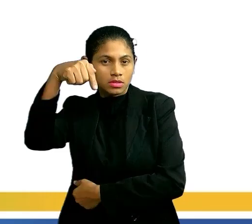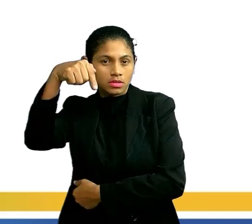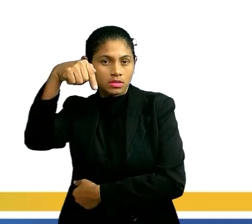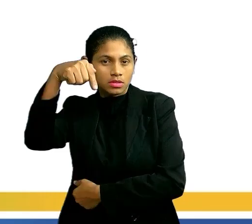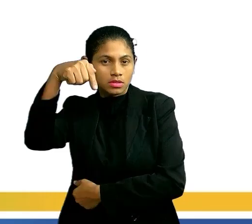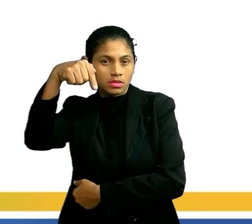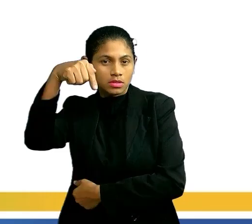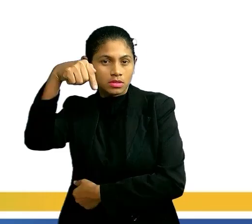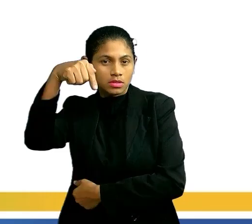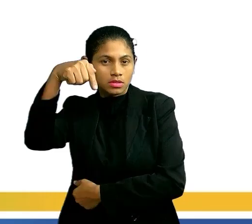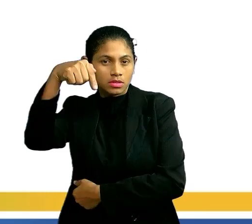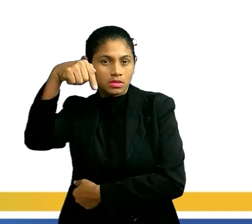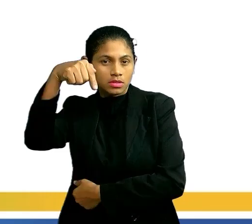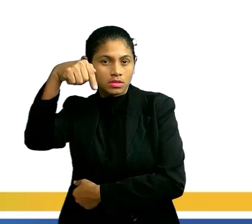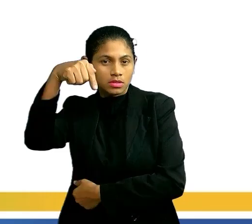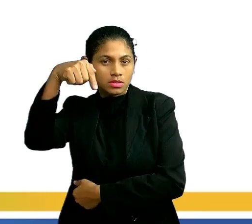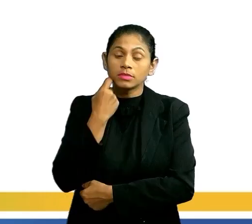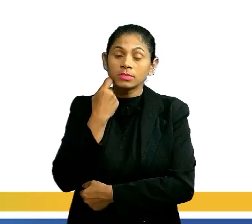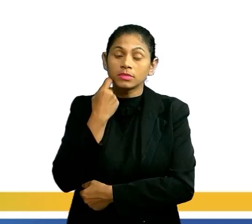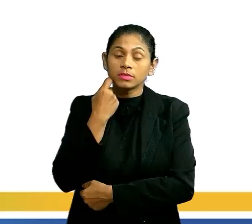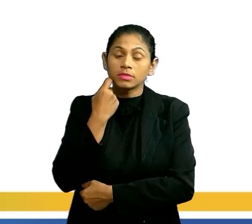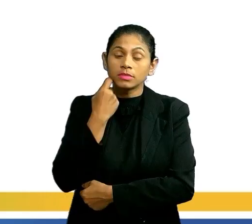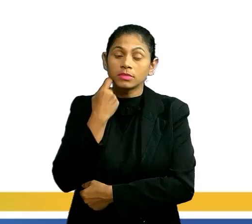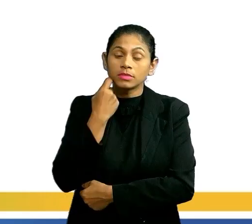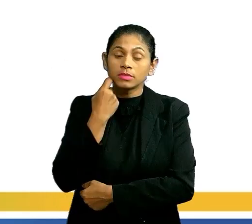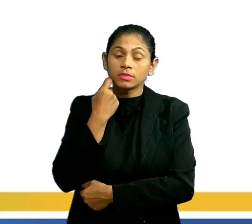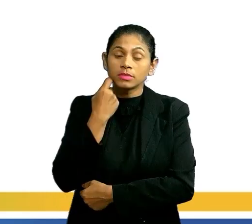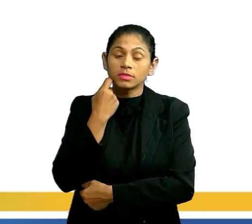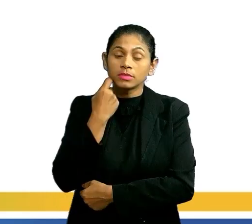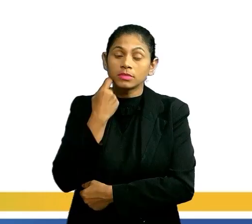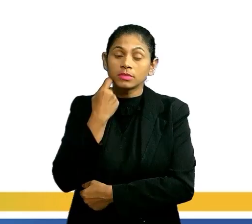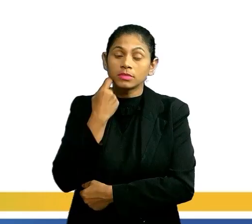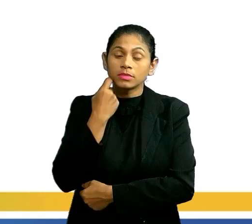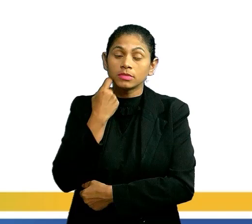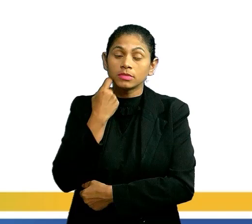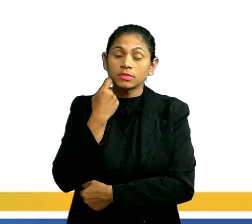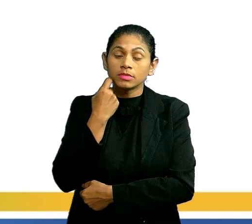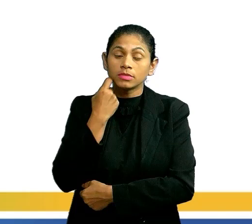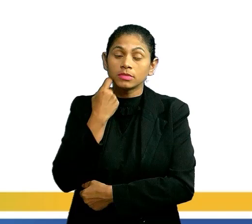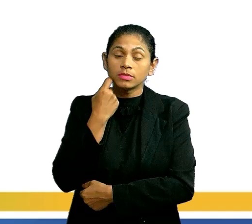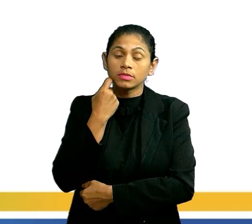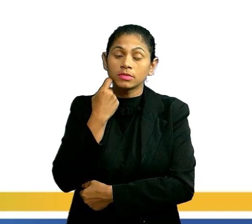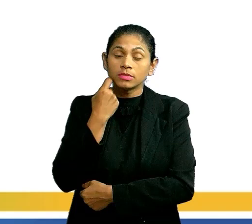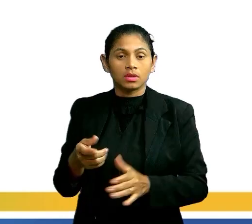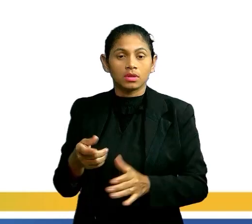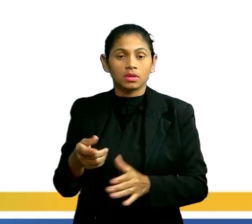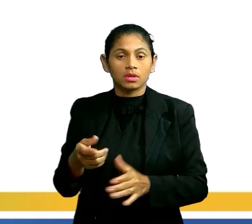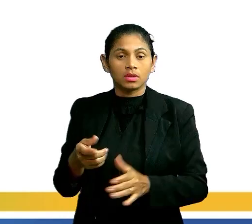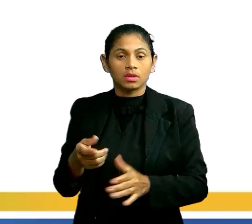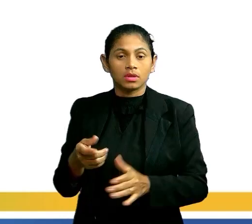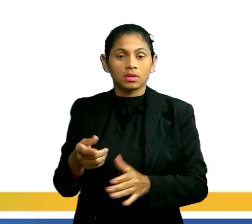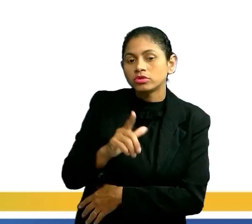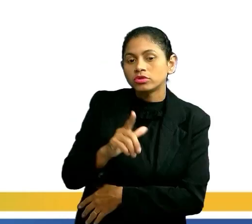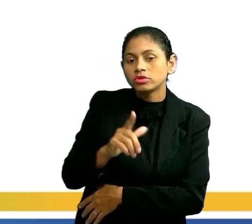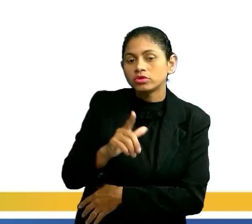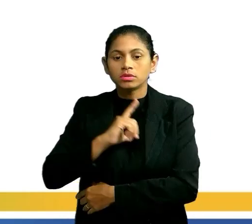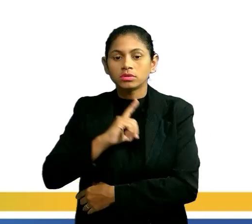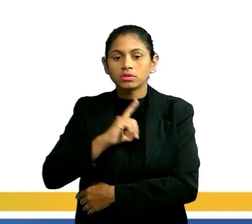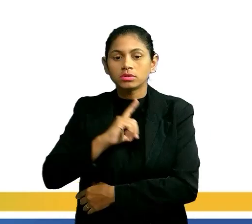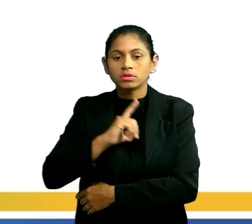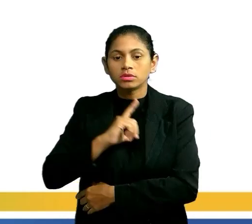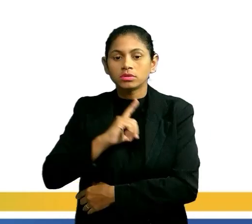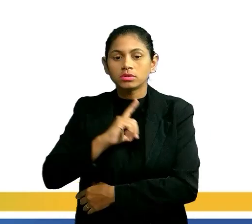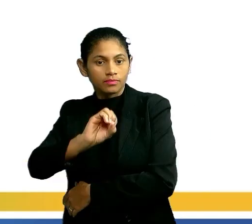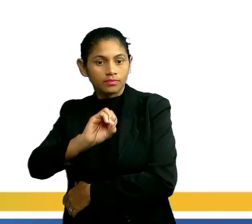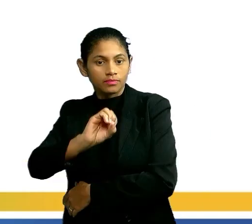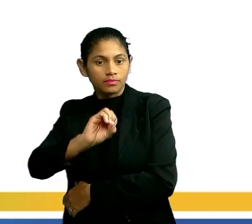ele comporte 900 peixes, então ele quer que aumente, mas sem alterar sua profundidade. E qual é a profundidade? 2